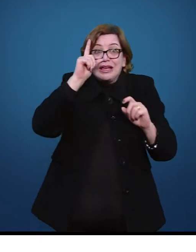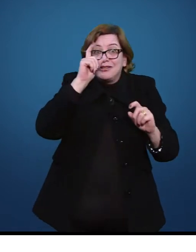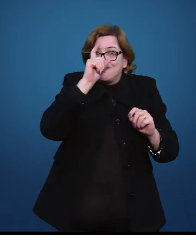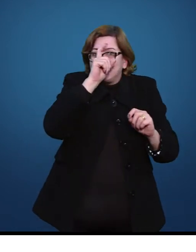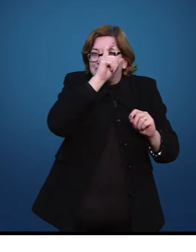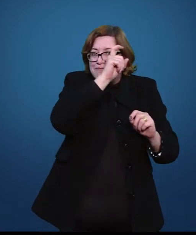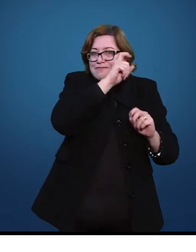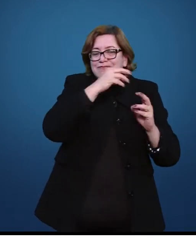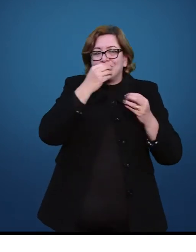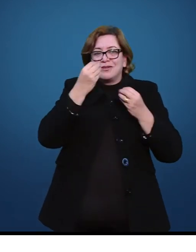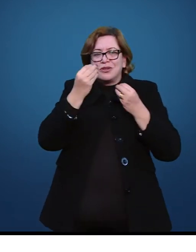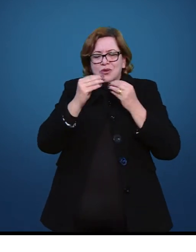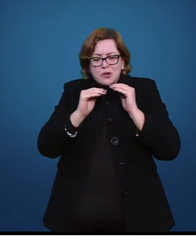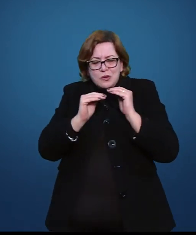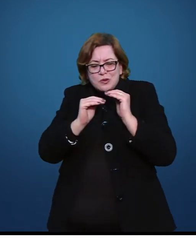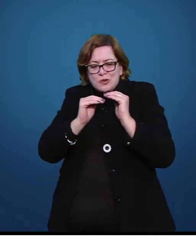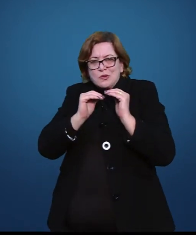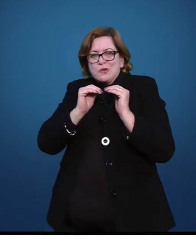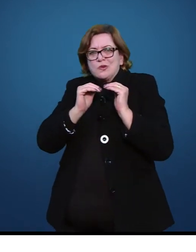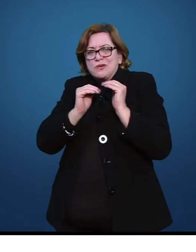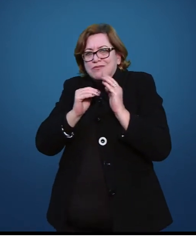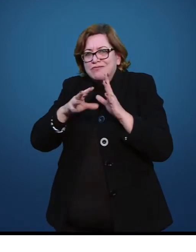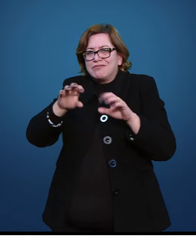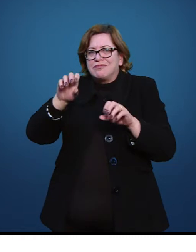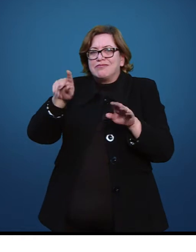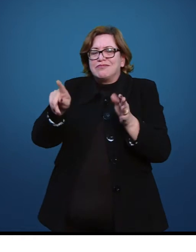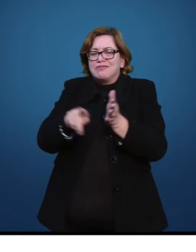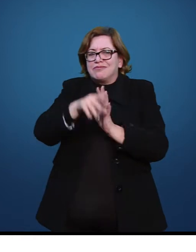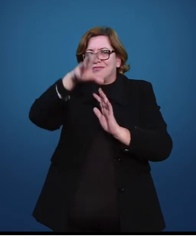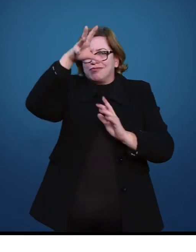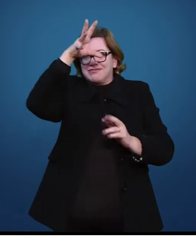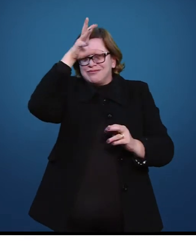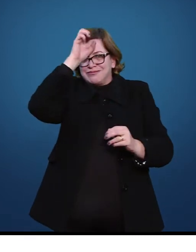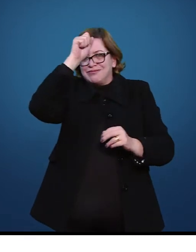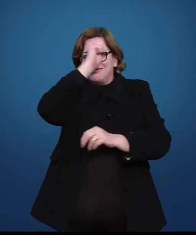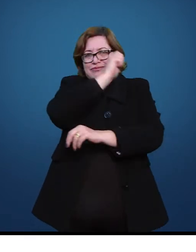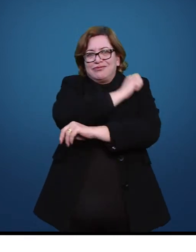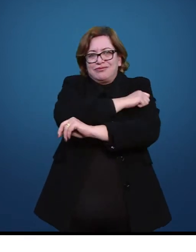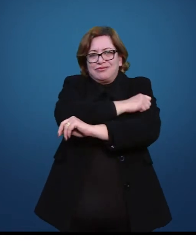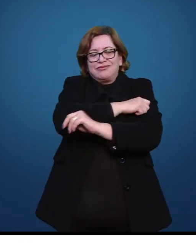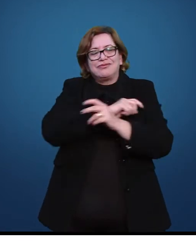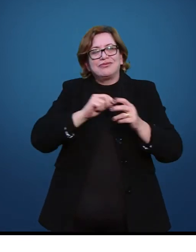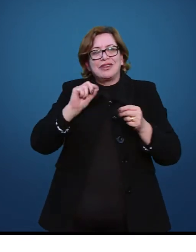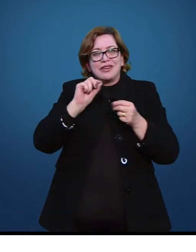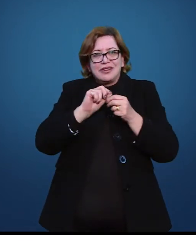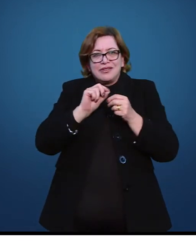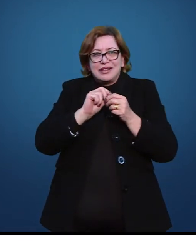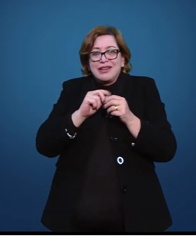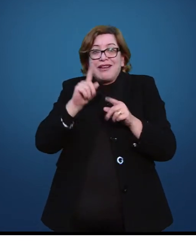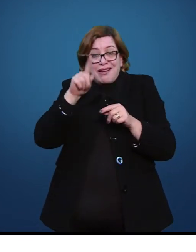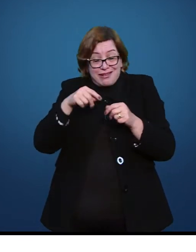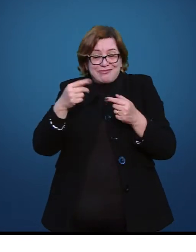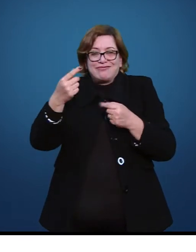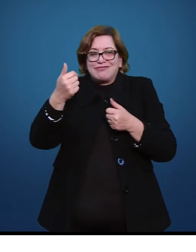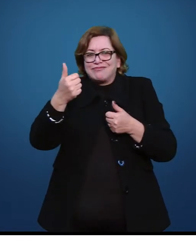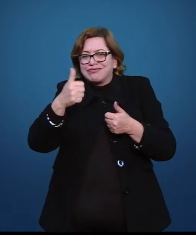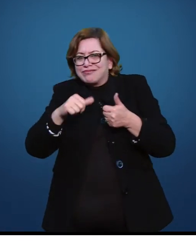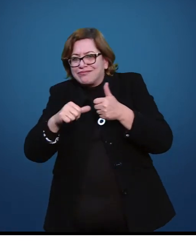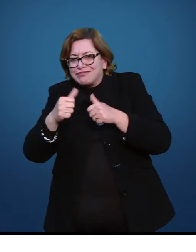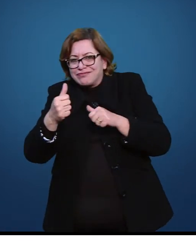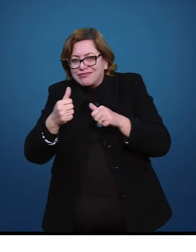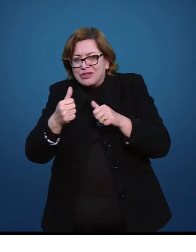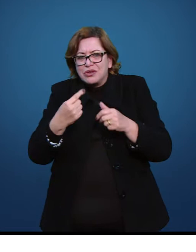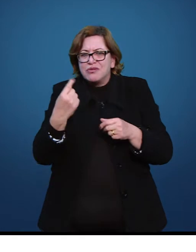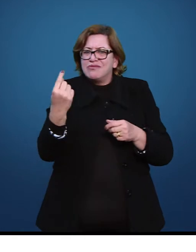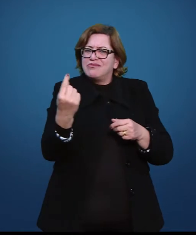dificuldades, o processo mesmo de aprendizagem dos nossos alunos, vai se constituindo também um processo de avaliação, tanto